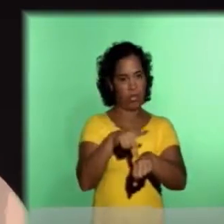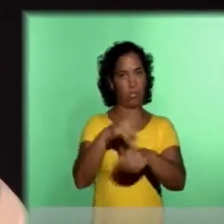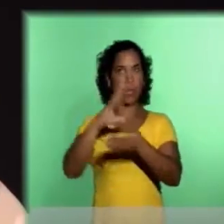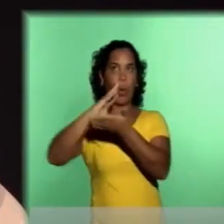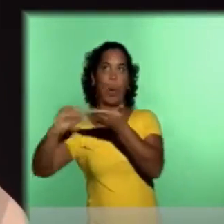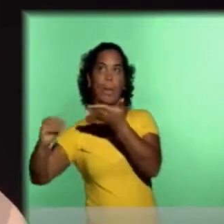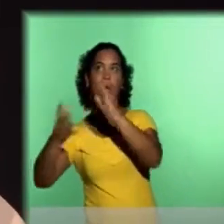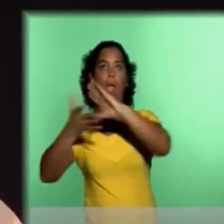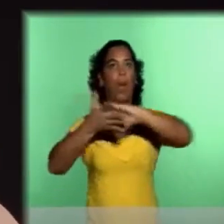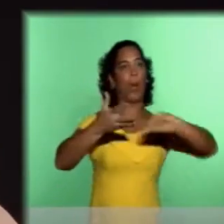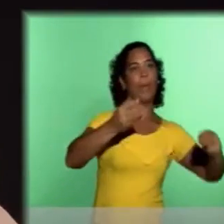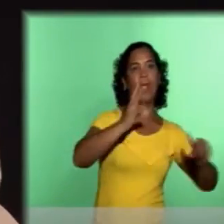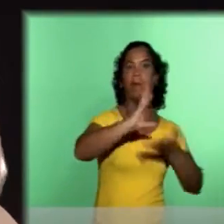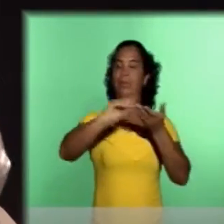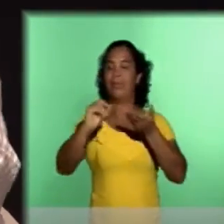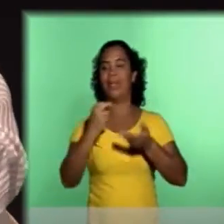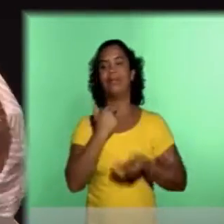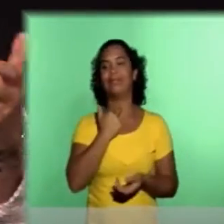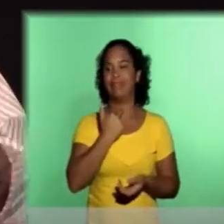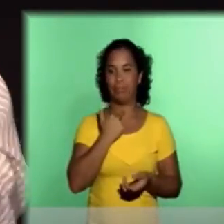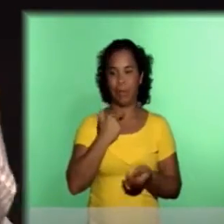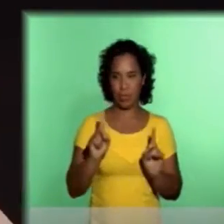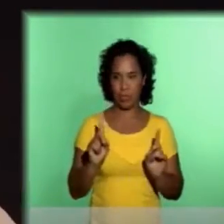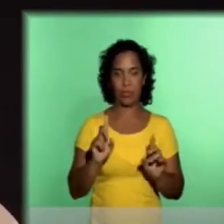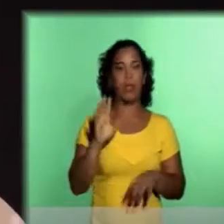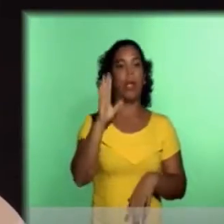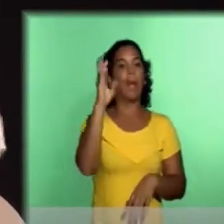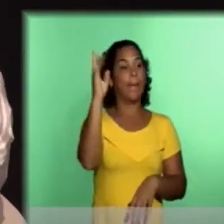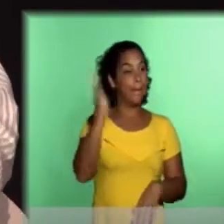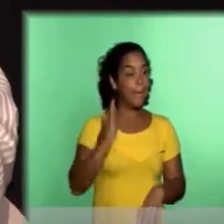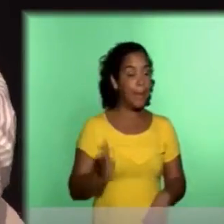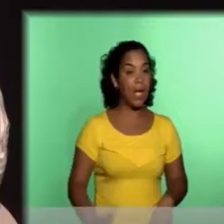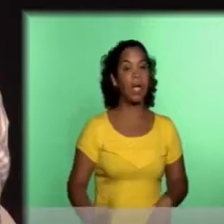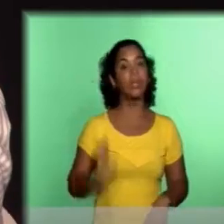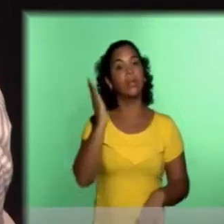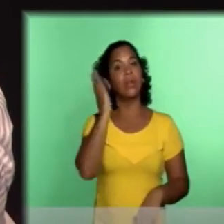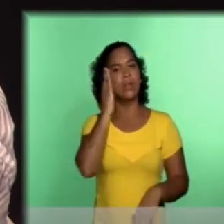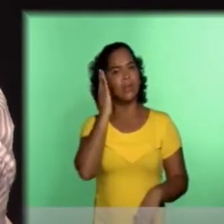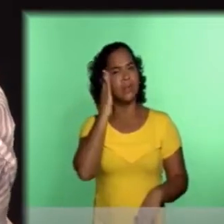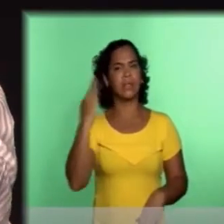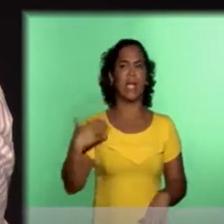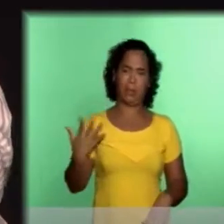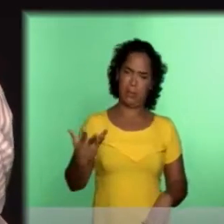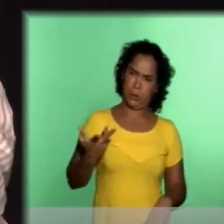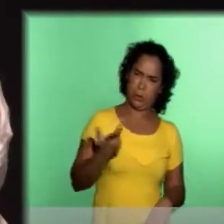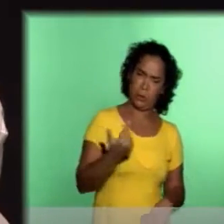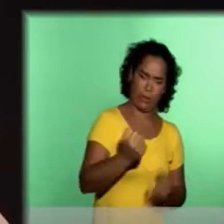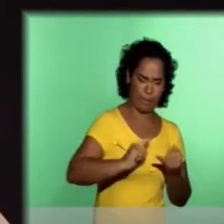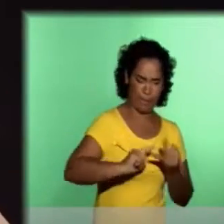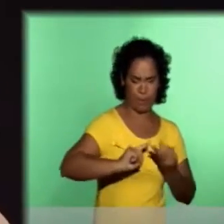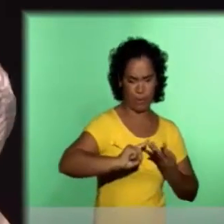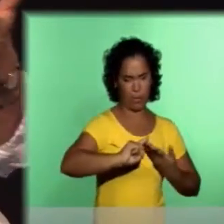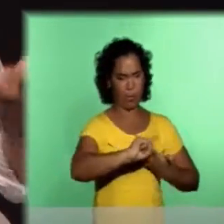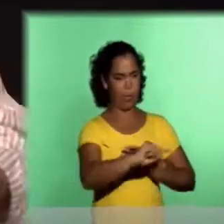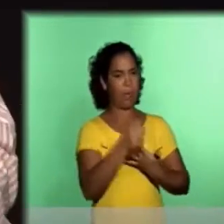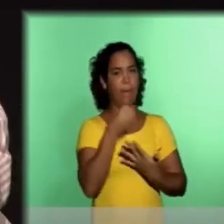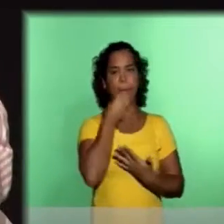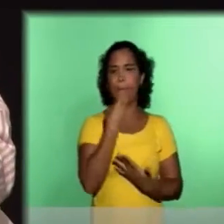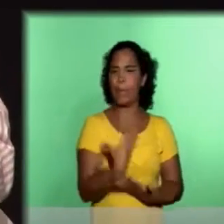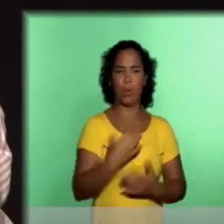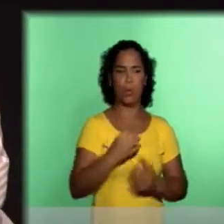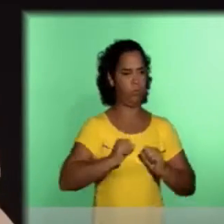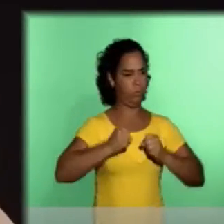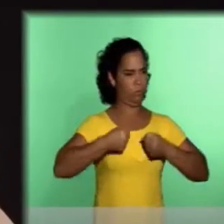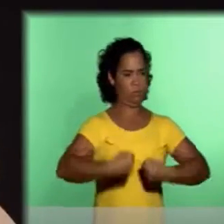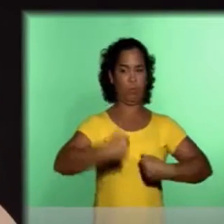Por isso, o Brasil, que tem uma série de pontos altamente positivos, principalmente